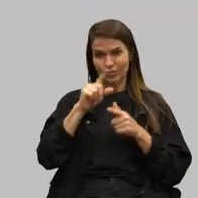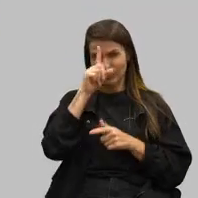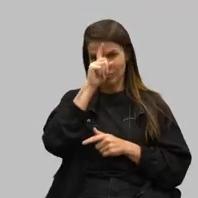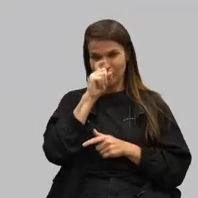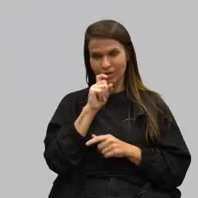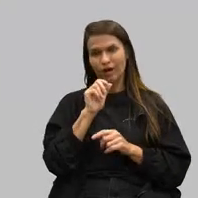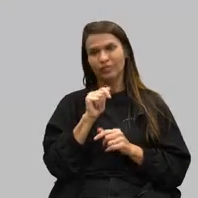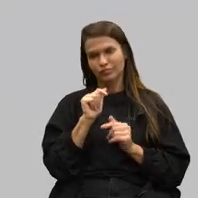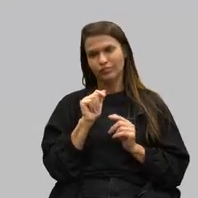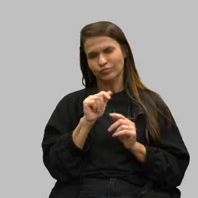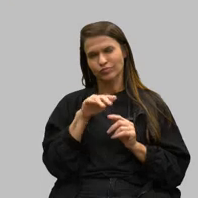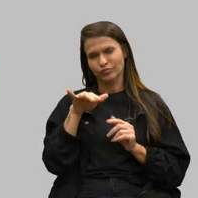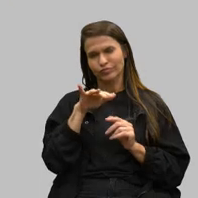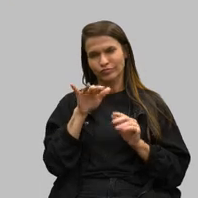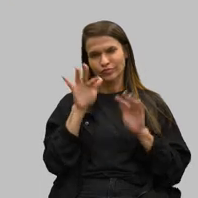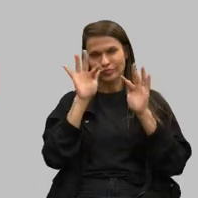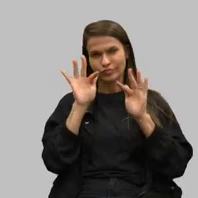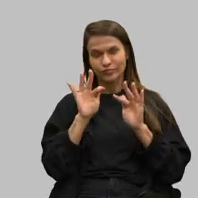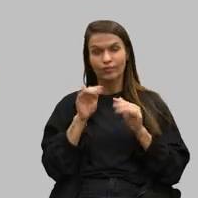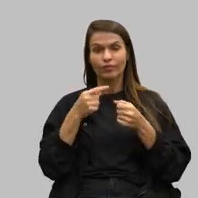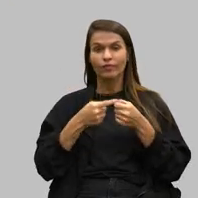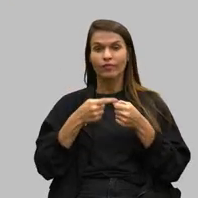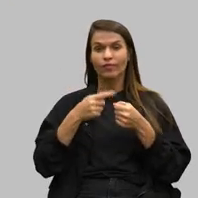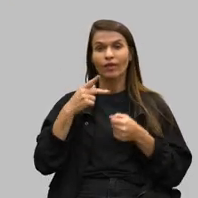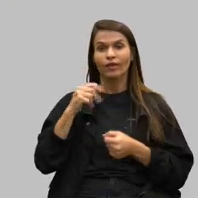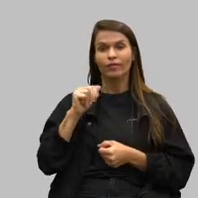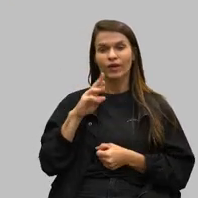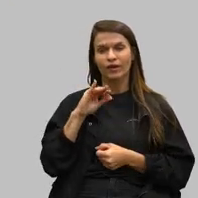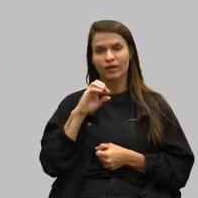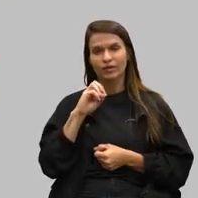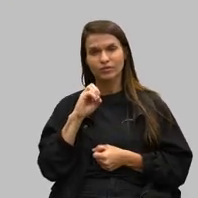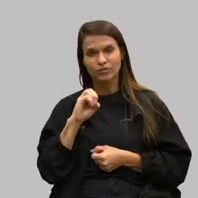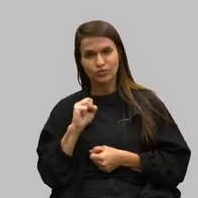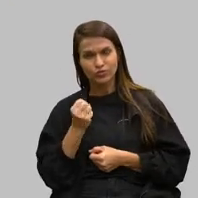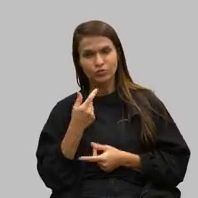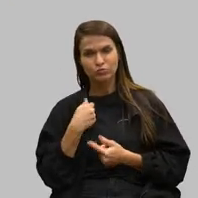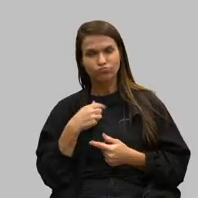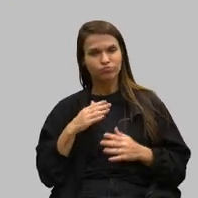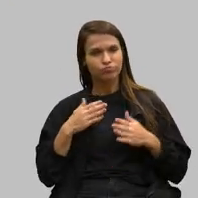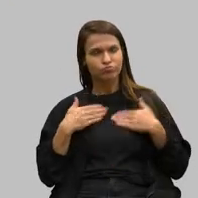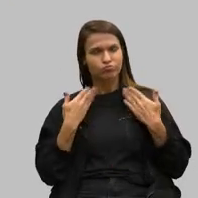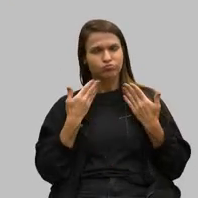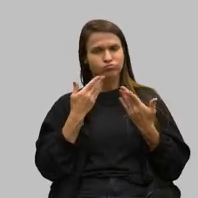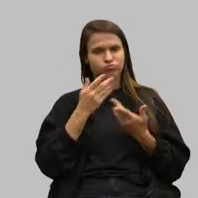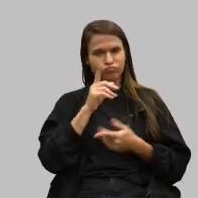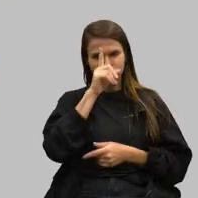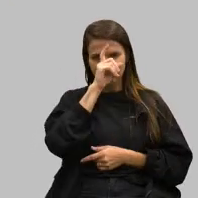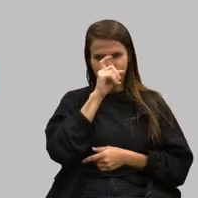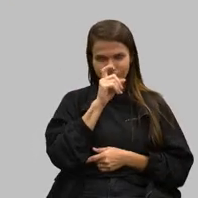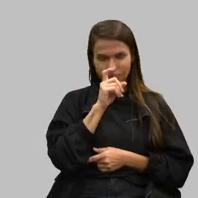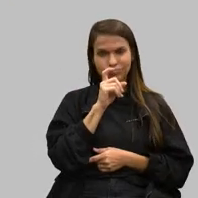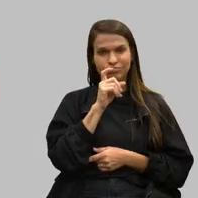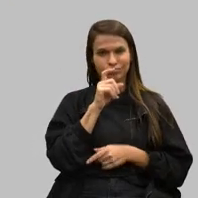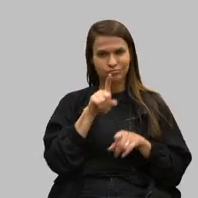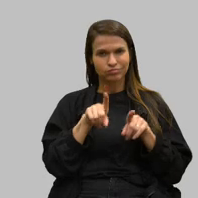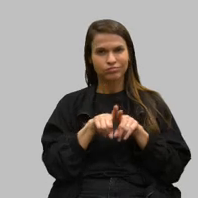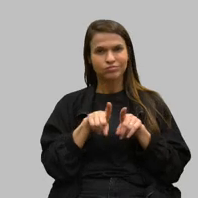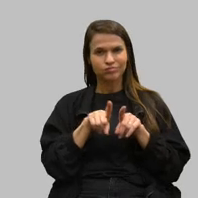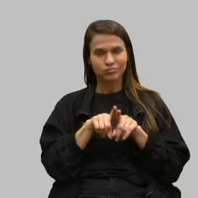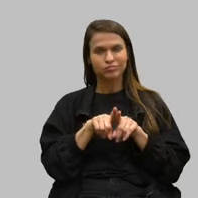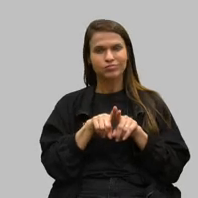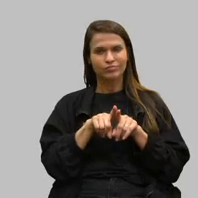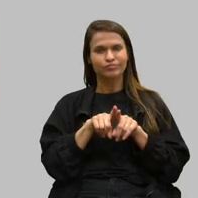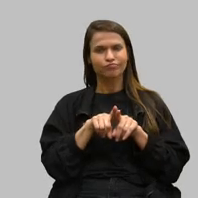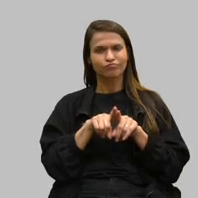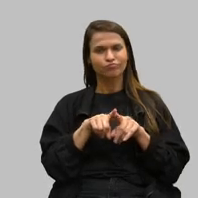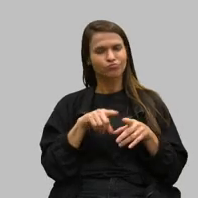Mas, para isso, me surpreendeu, desde a primeira vez que eu fui lá, viu, deputado, realmente é um hospital, além de sair de lá, Tito, a gente sai